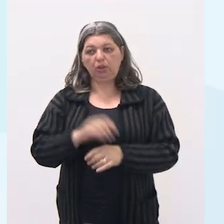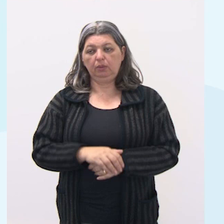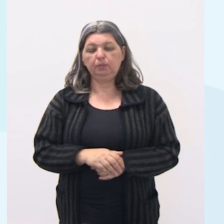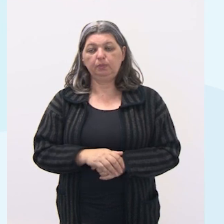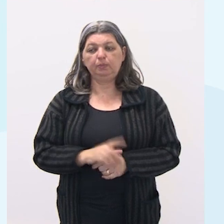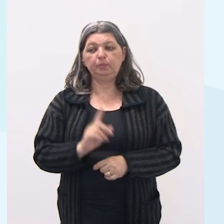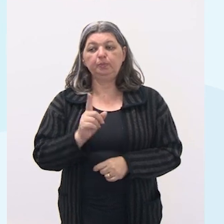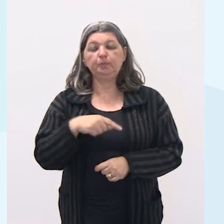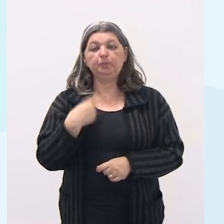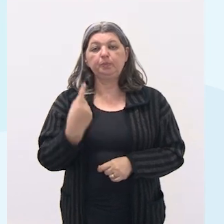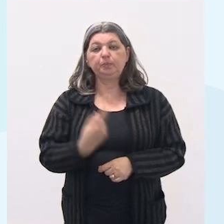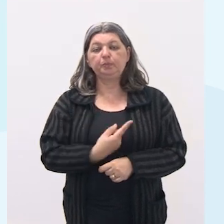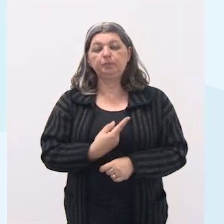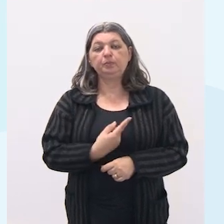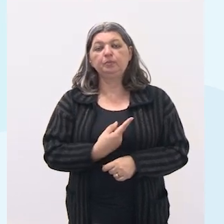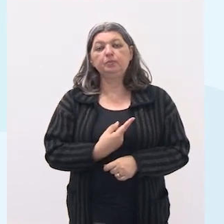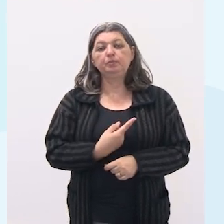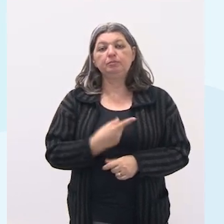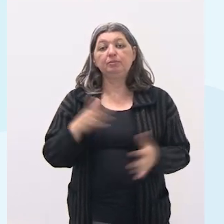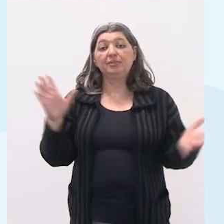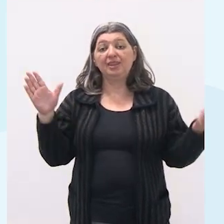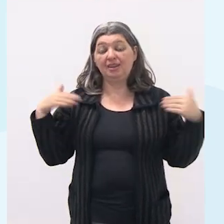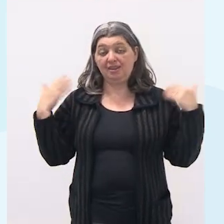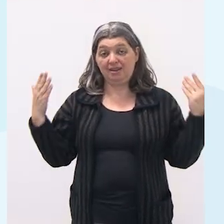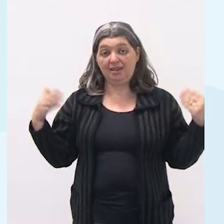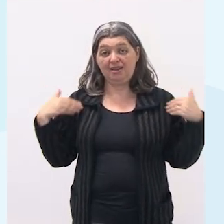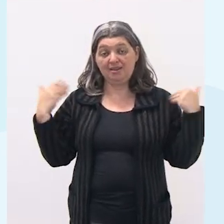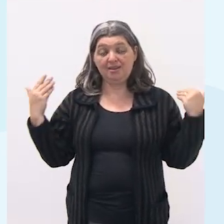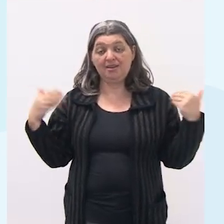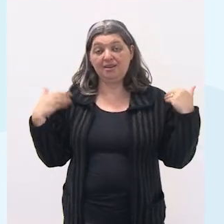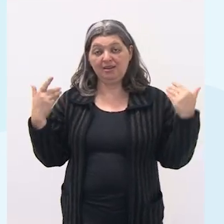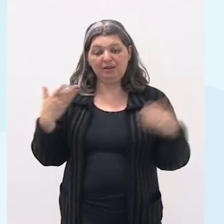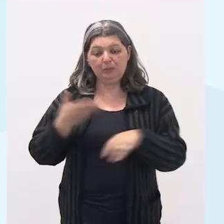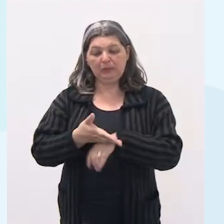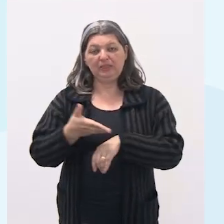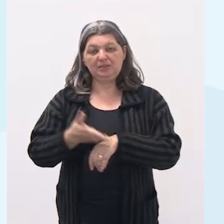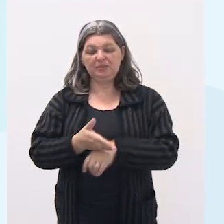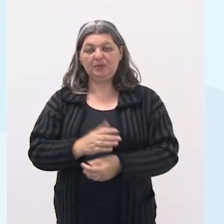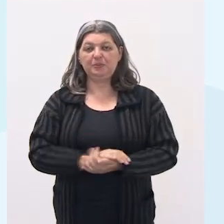aqui com muita alegria poder ter participado.